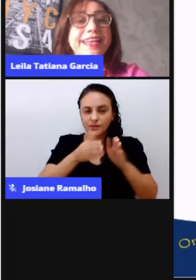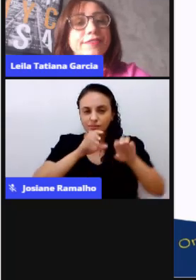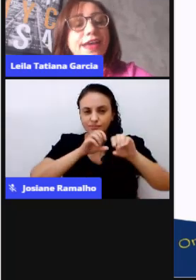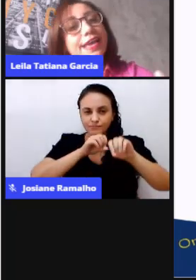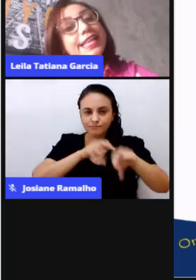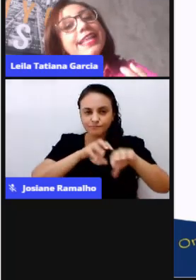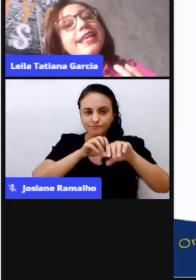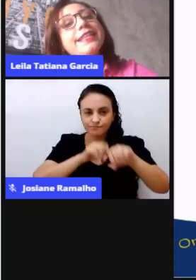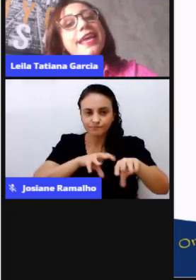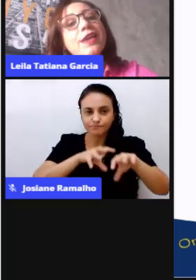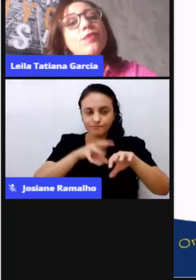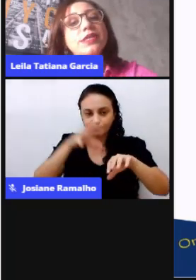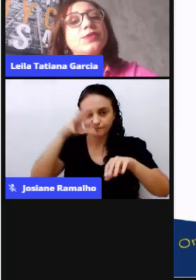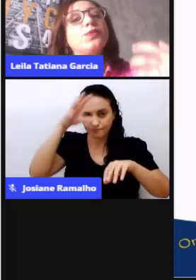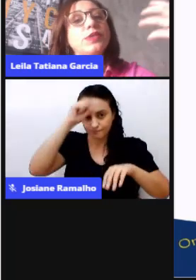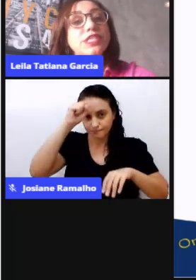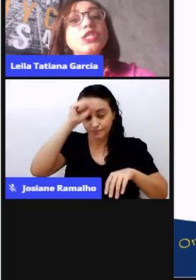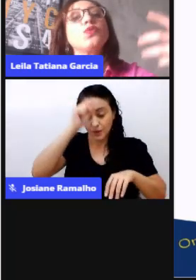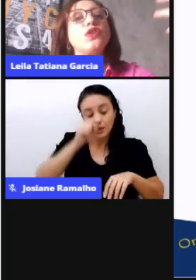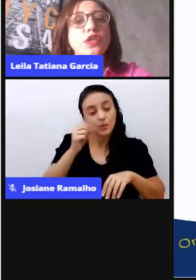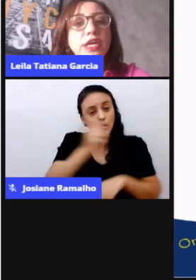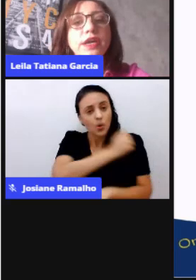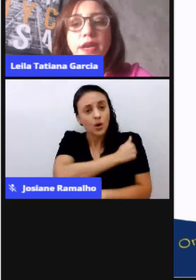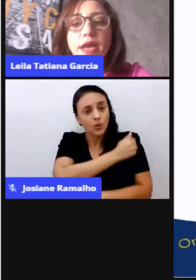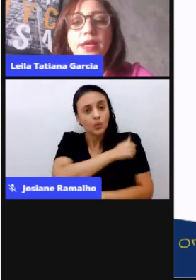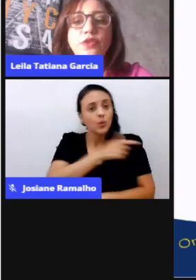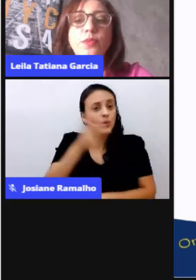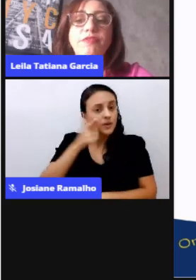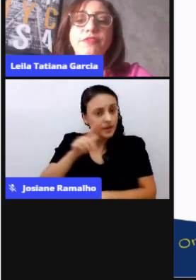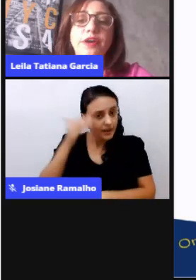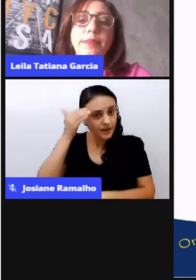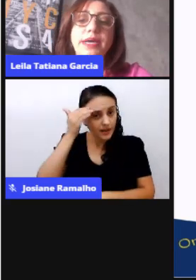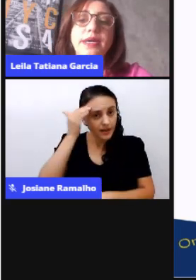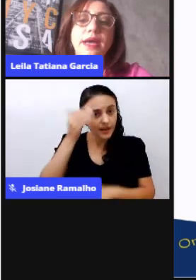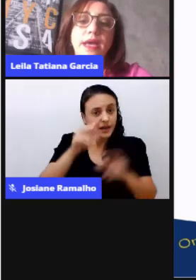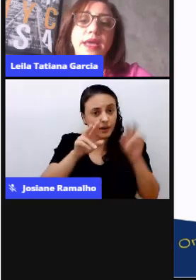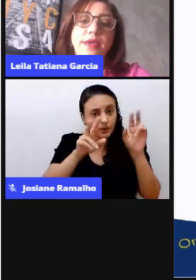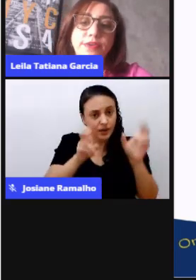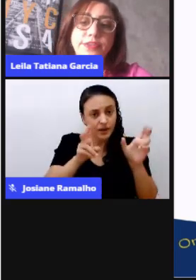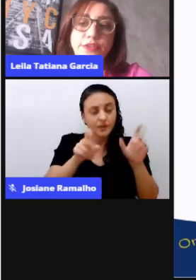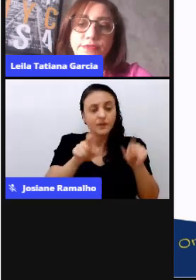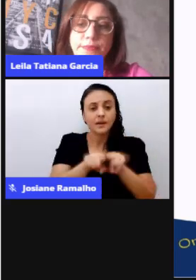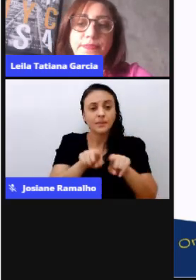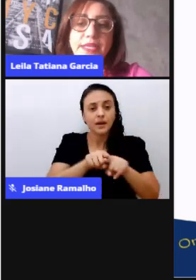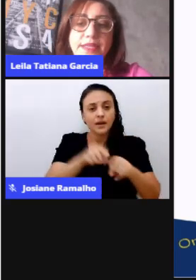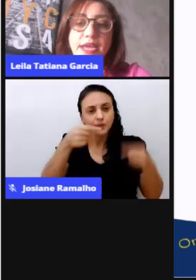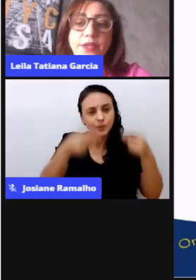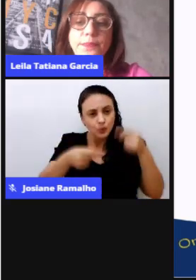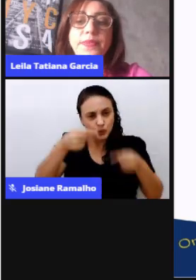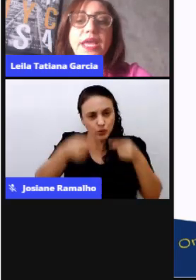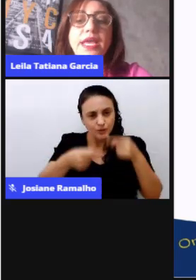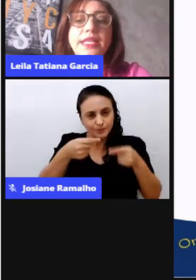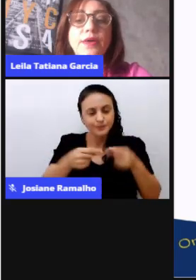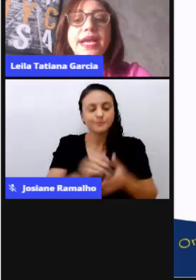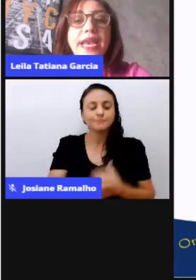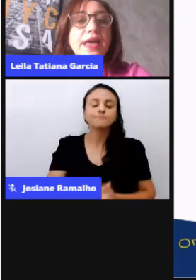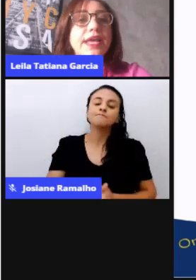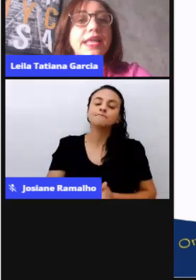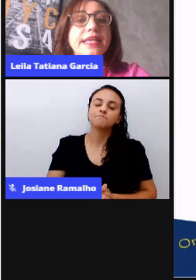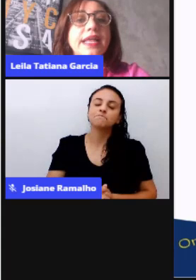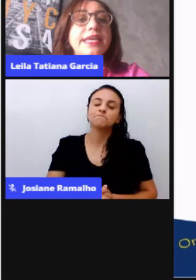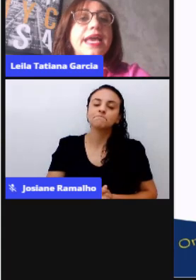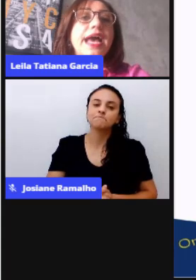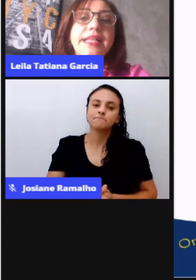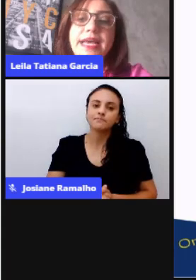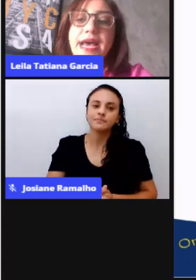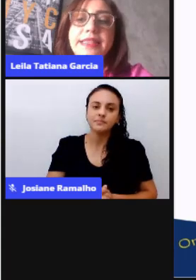possam entender o assunto e discutir de uma forma efetiva, certo? Então, é claro